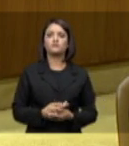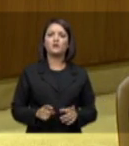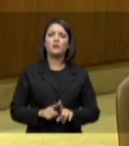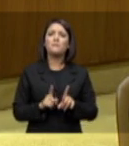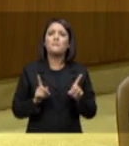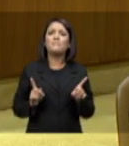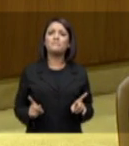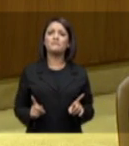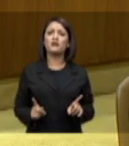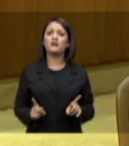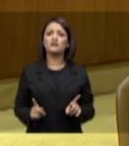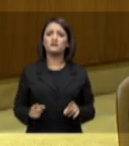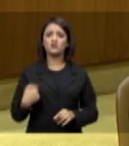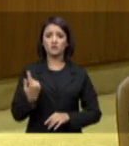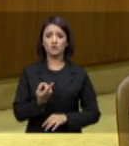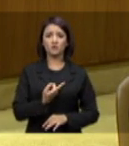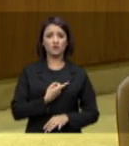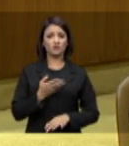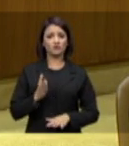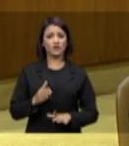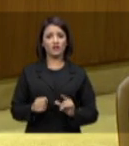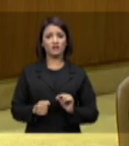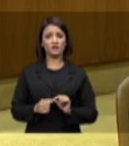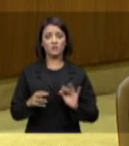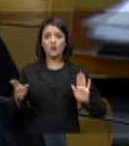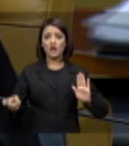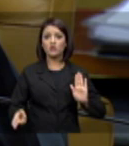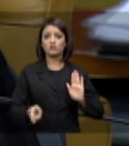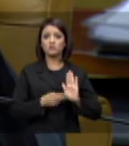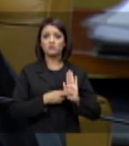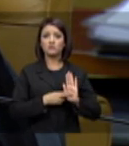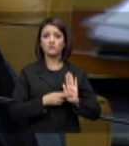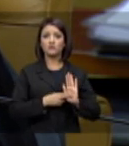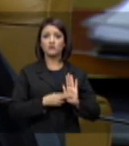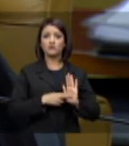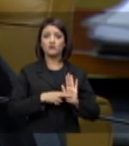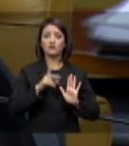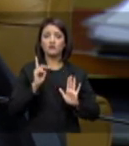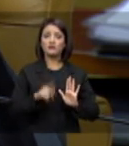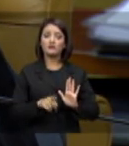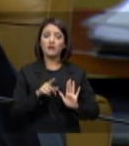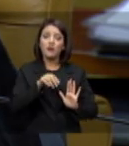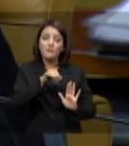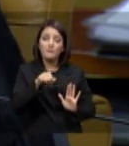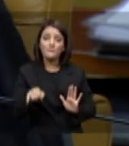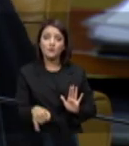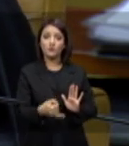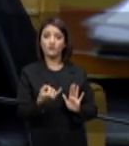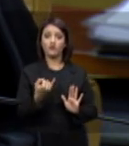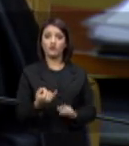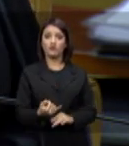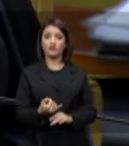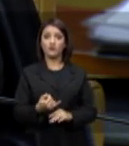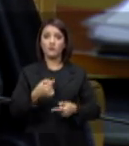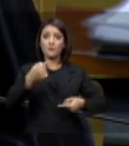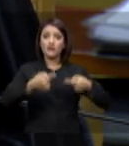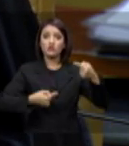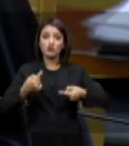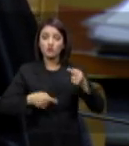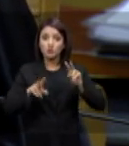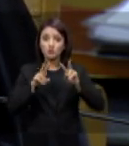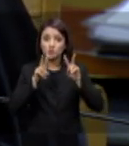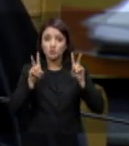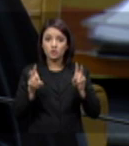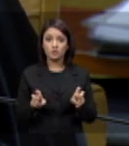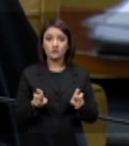mas veja a partir daí nós assumimos que um caso é um pretexto que nós estamos discutindo a questão no